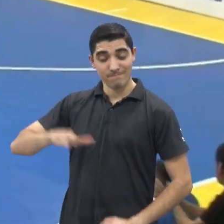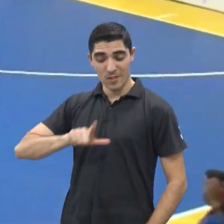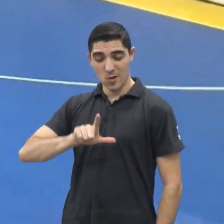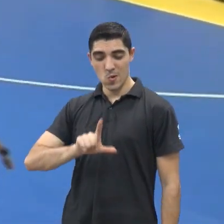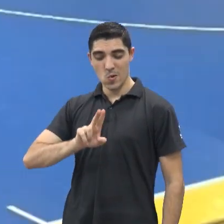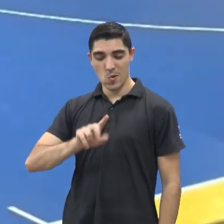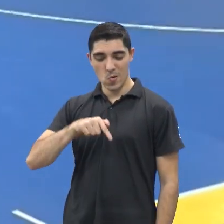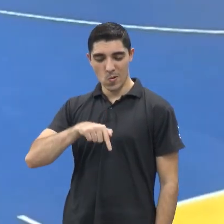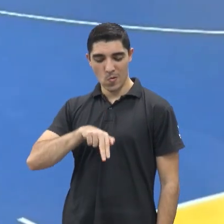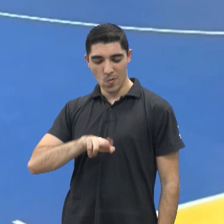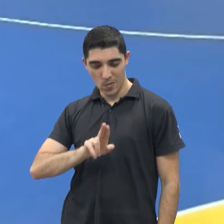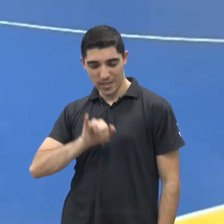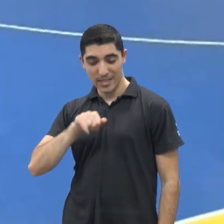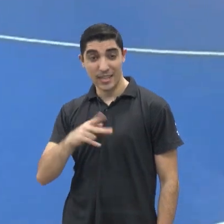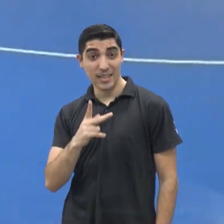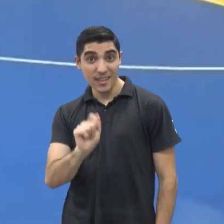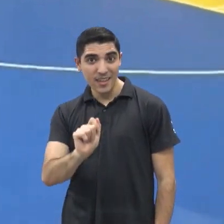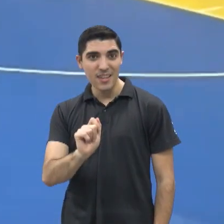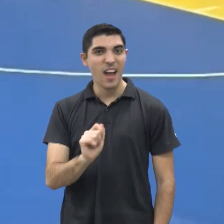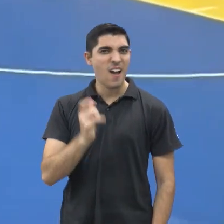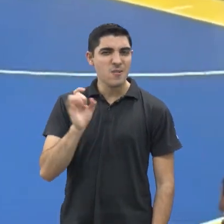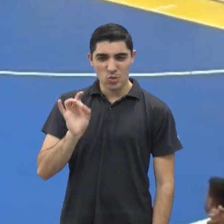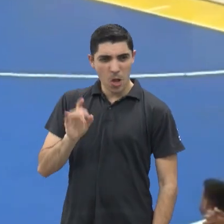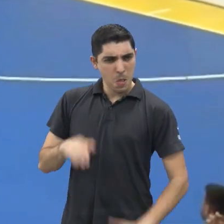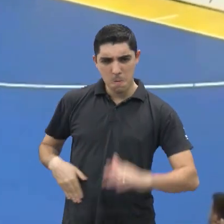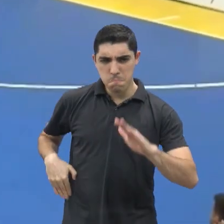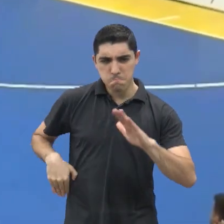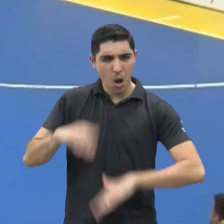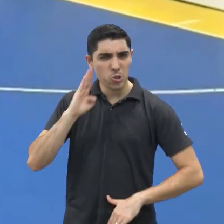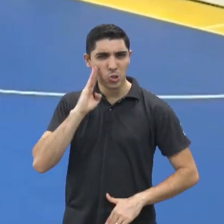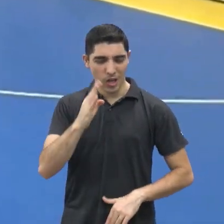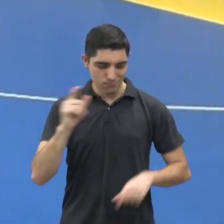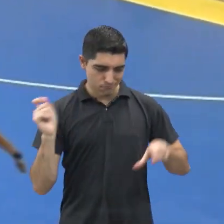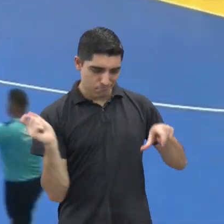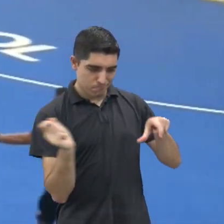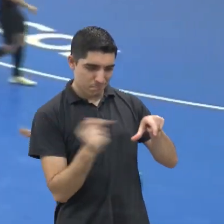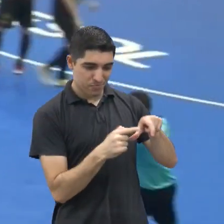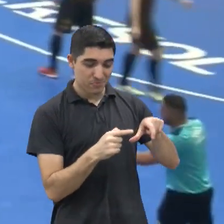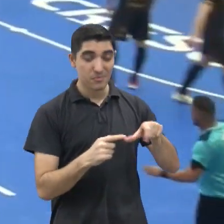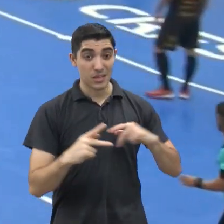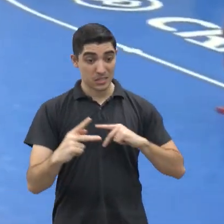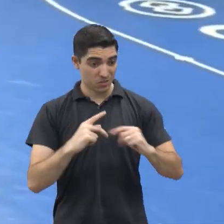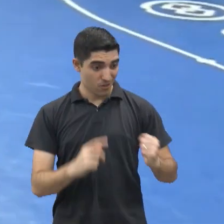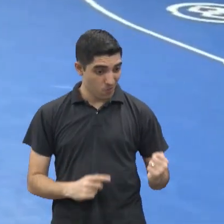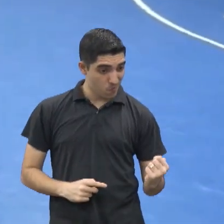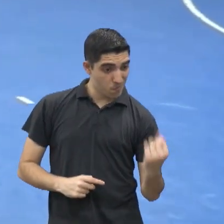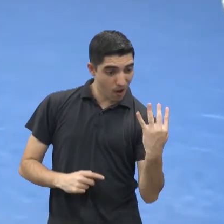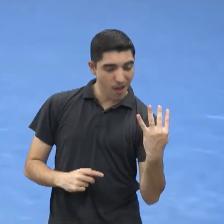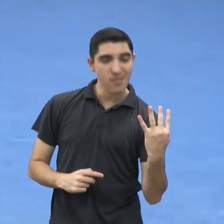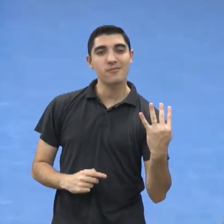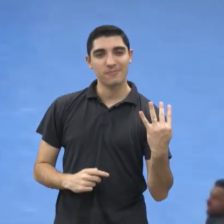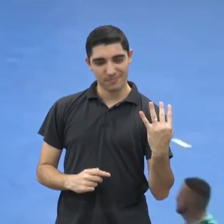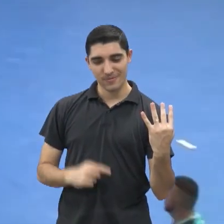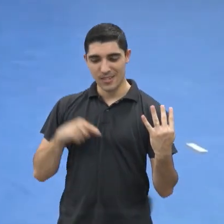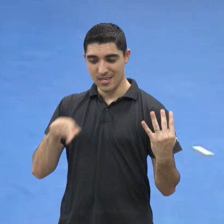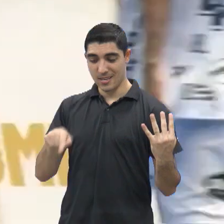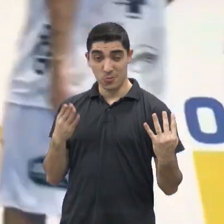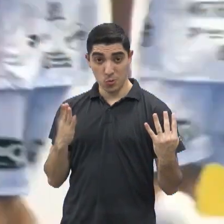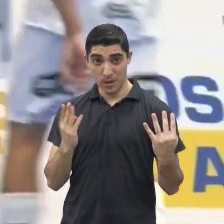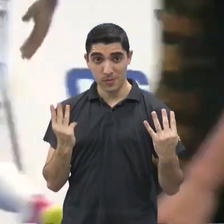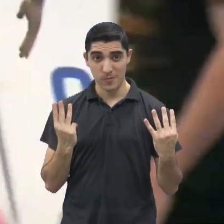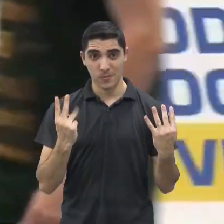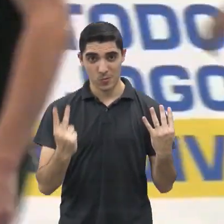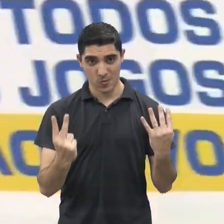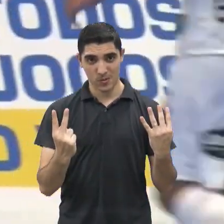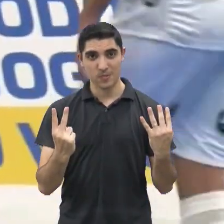Luquinha, chegar batendo também de primeira, para fazer o quarto do São José. Luquinha é o nome da emoção. São José 4, Tubarão